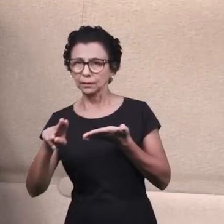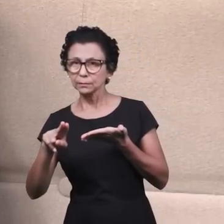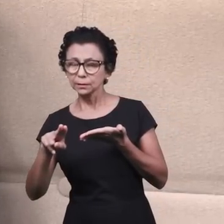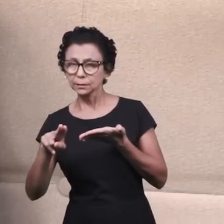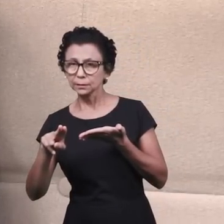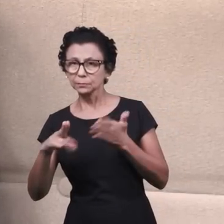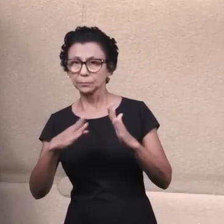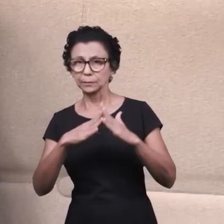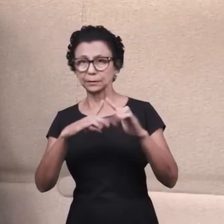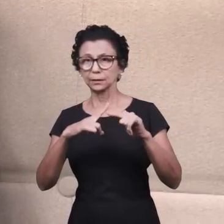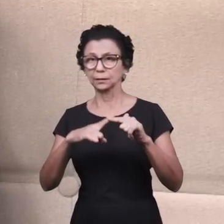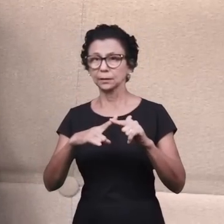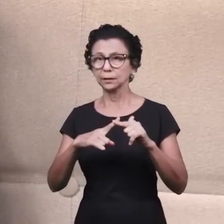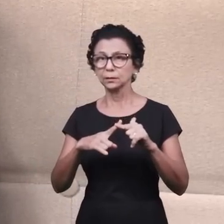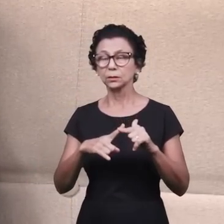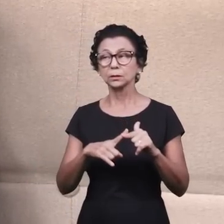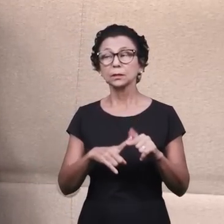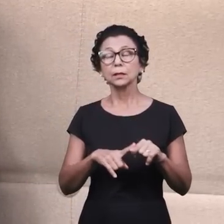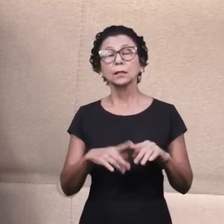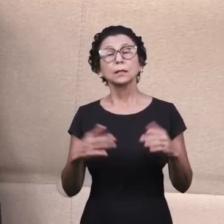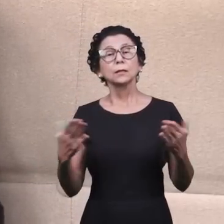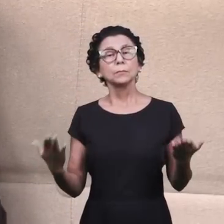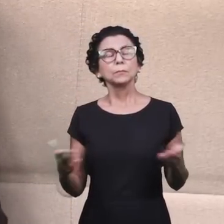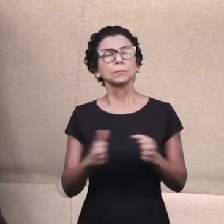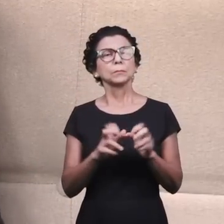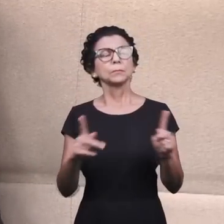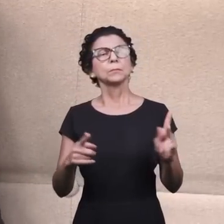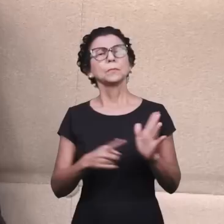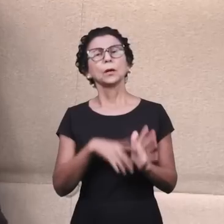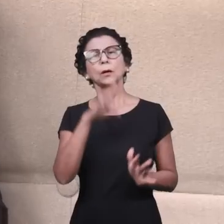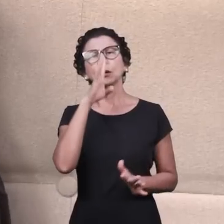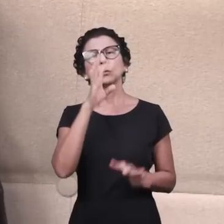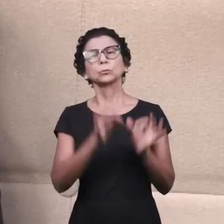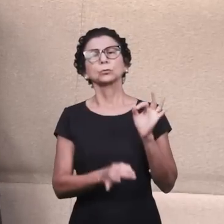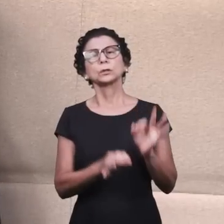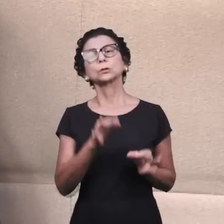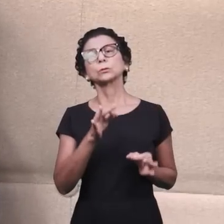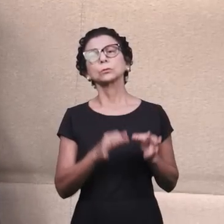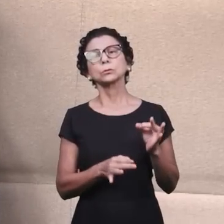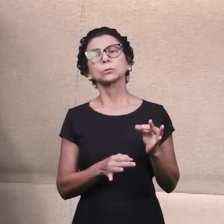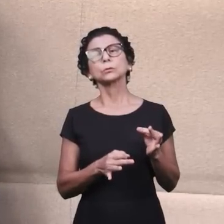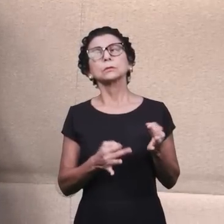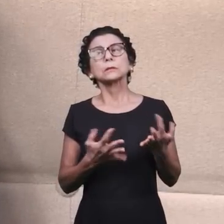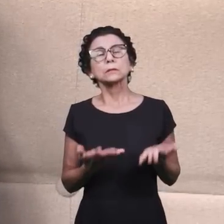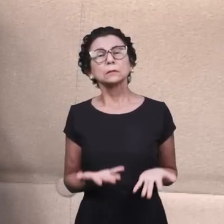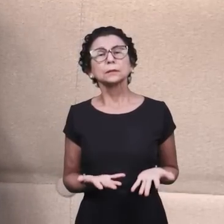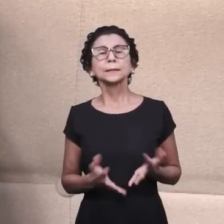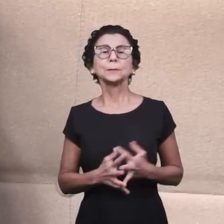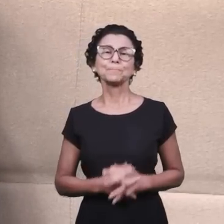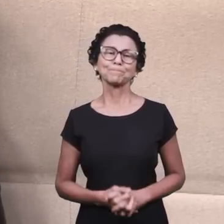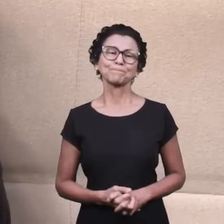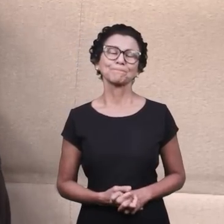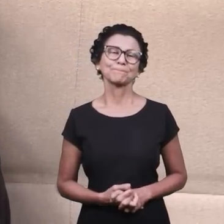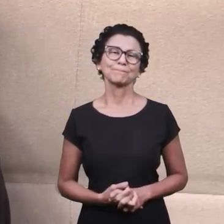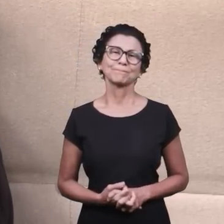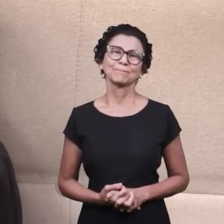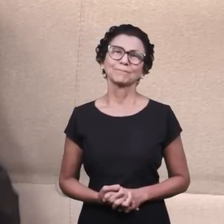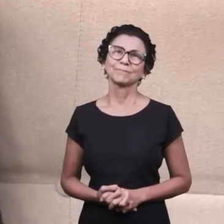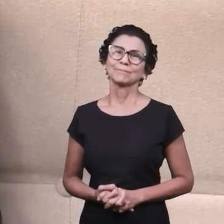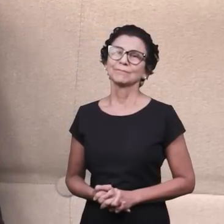ao longo do livro de Apocalipse também a indicação de vários juízos. E é por isso que nós não temos